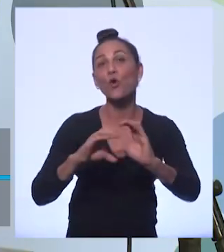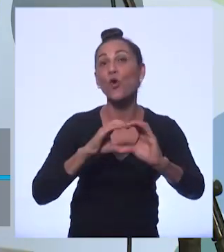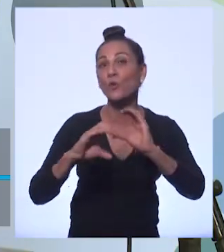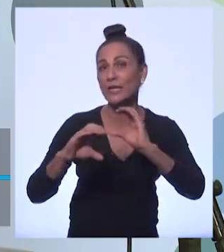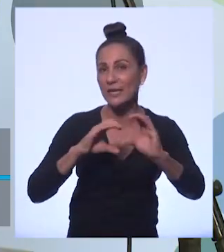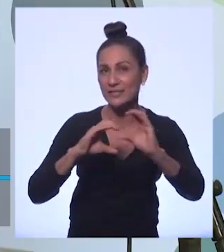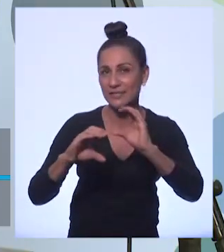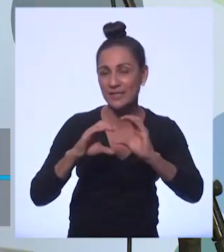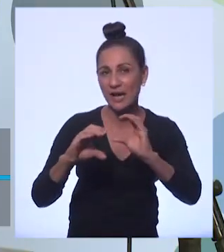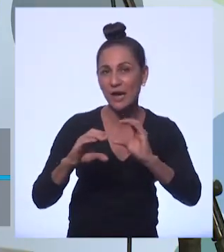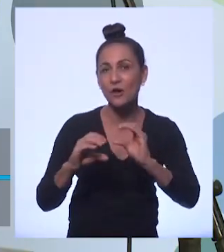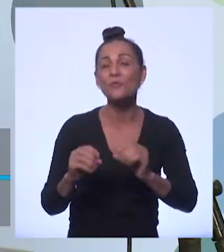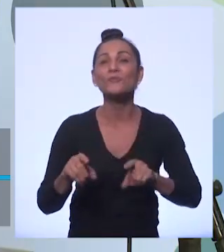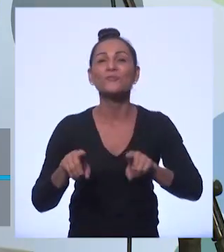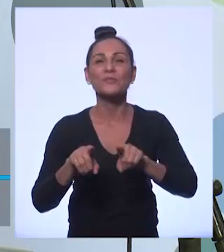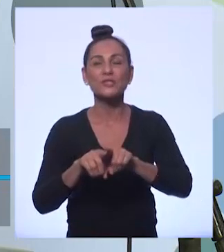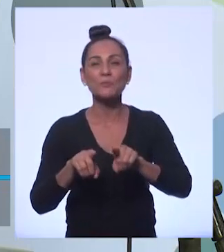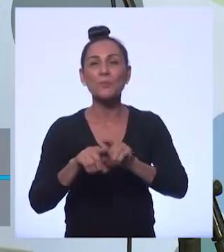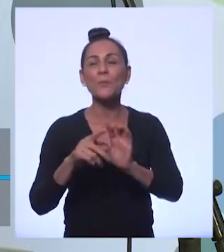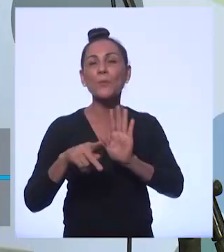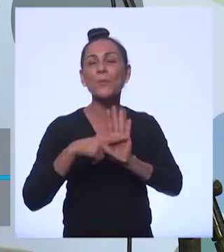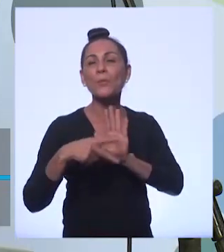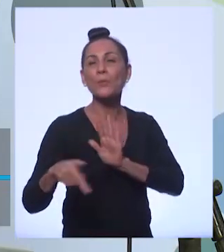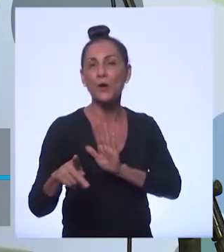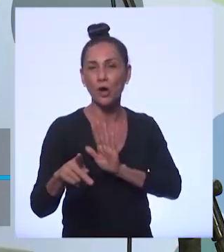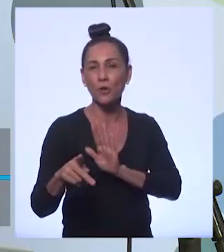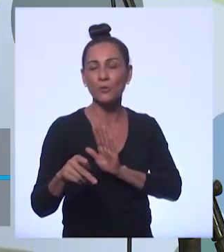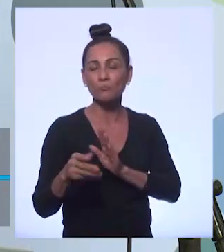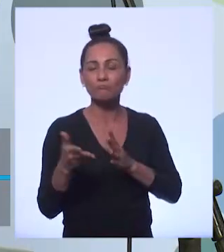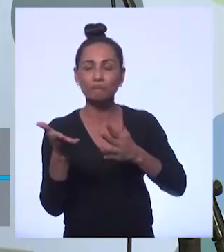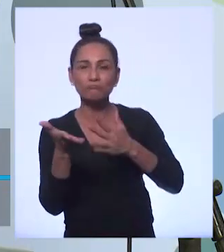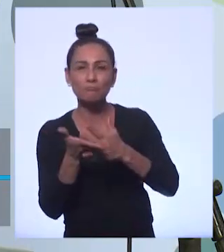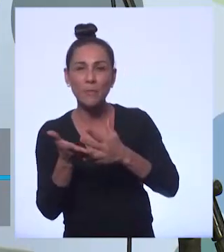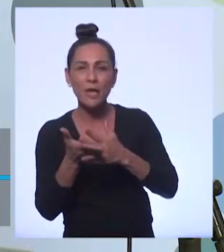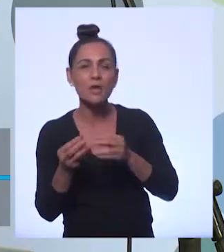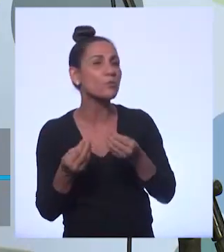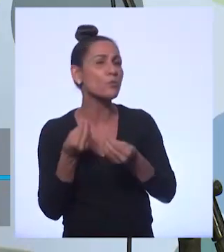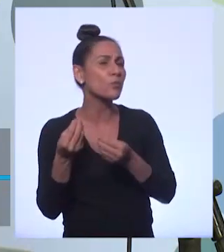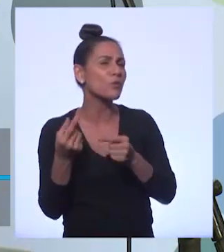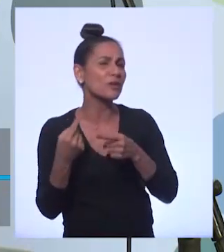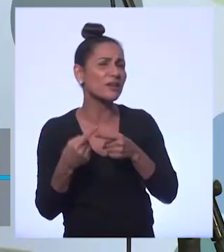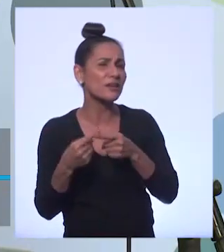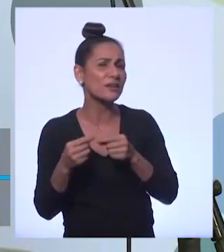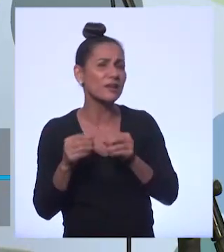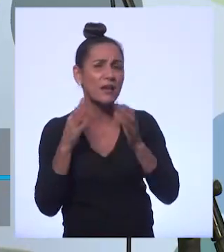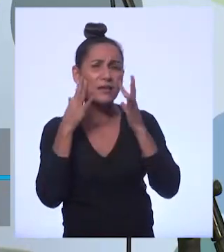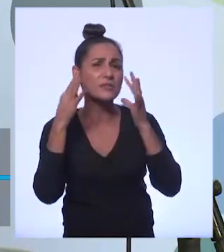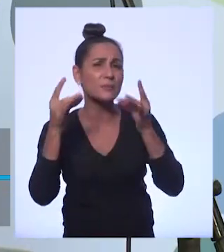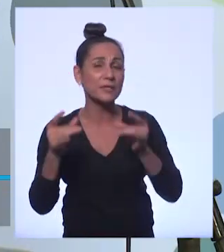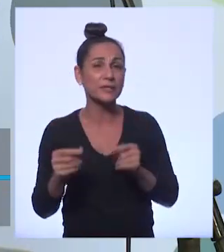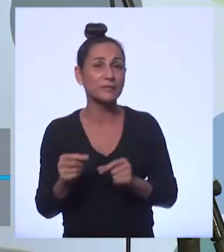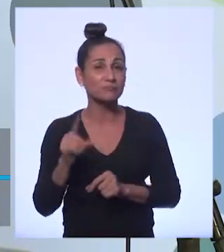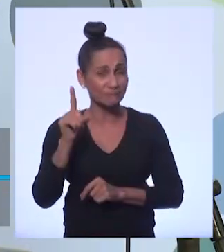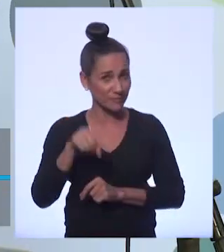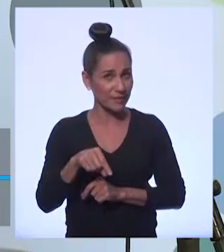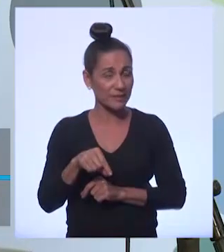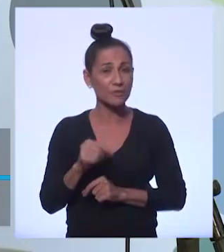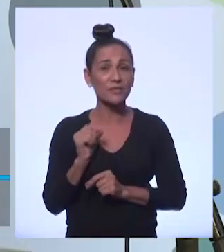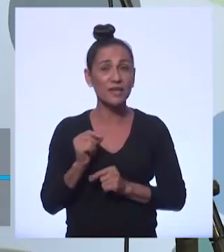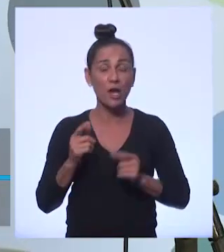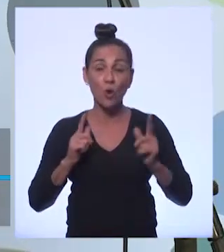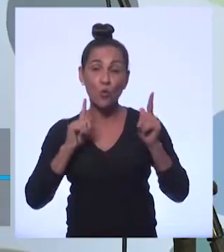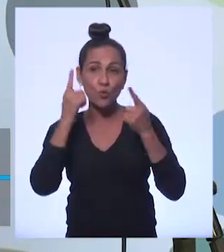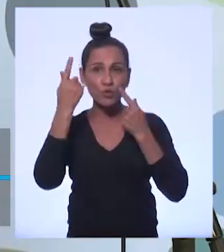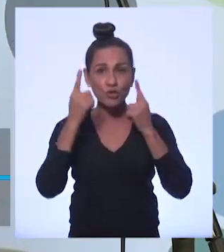uma comunicabilidade, como um puro meio. O que ele quer dizer com isso? É mais ou menos o seguinte, que o